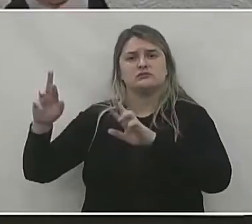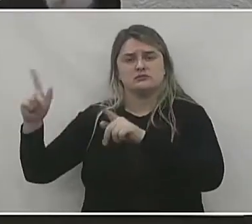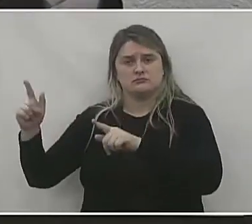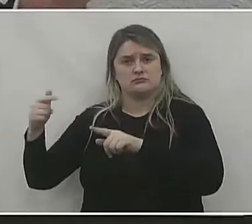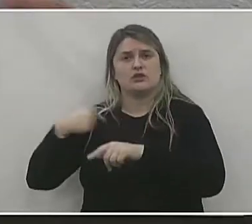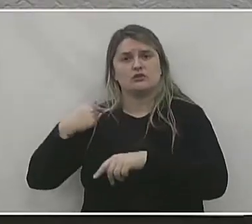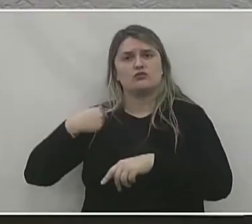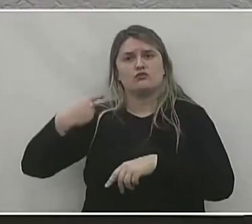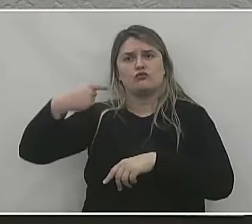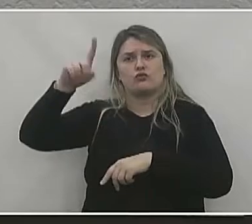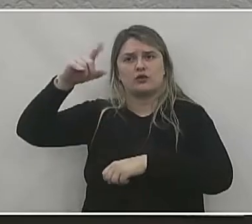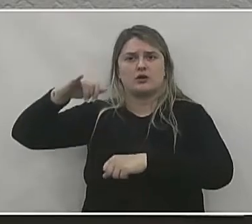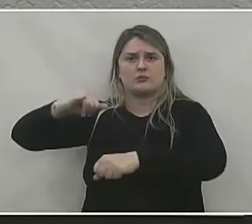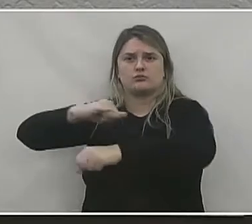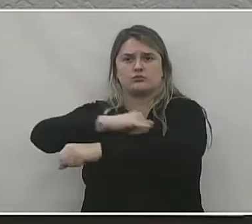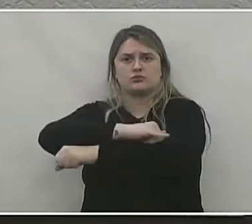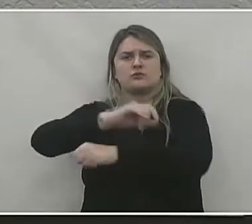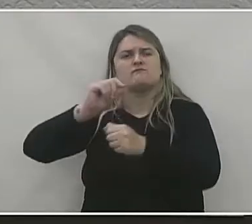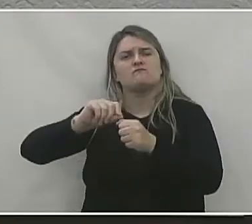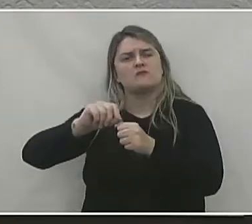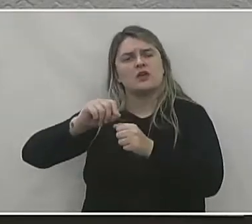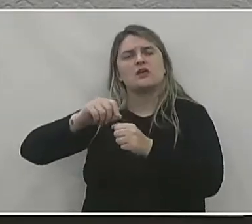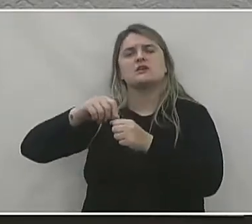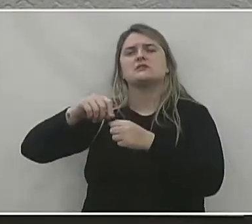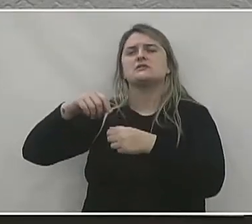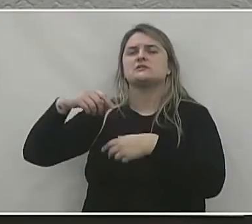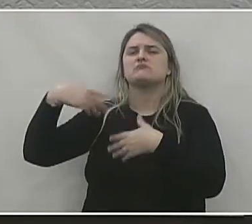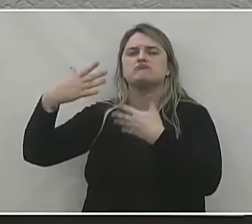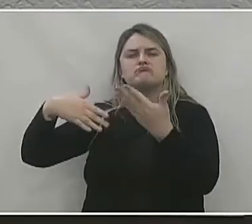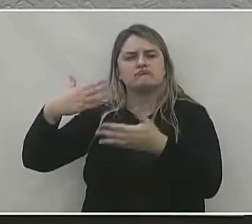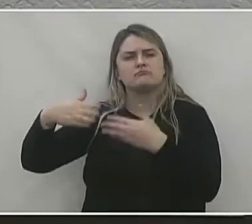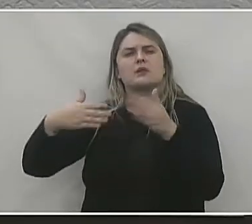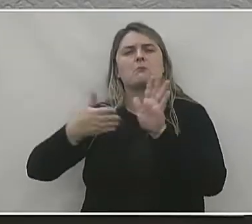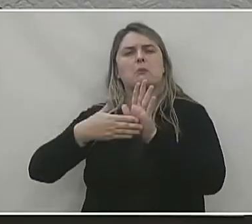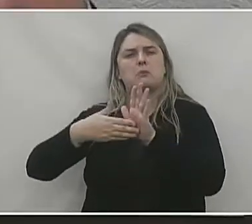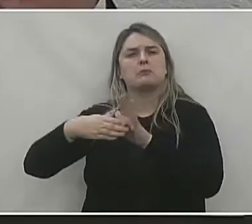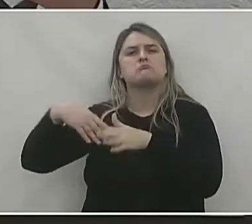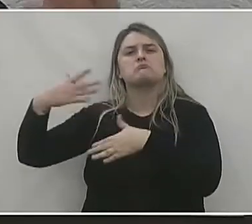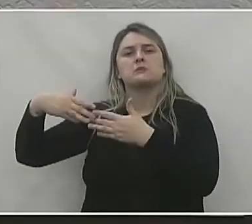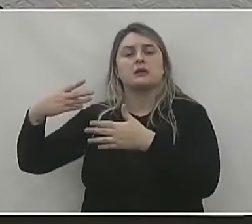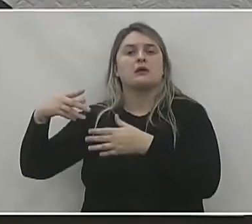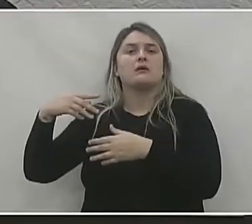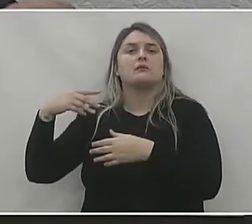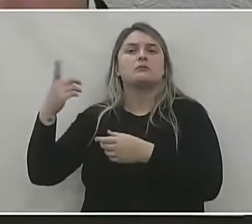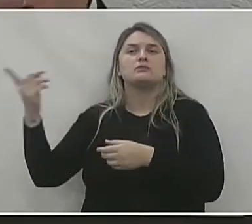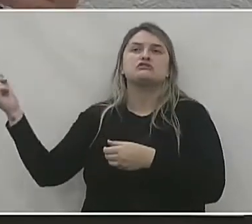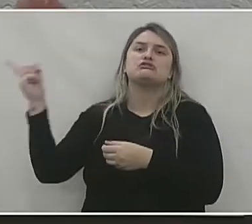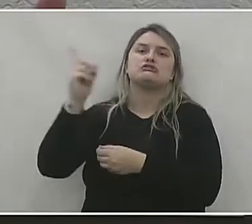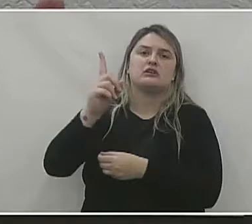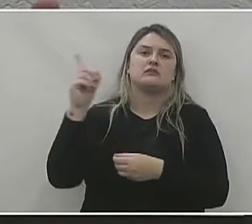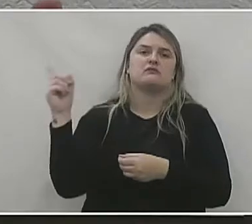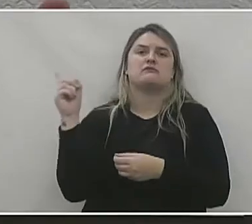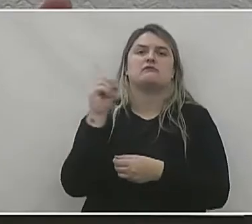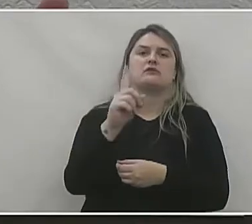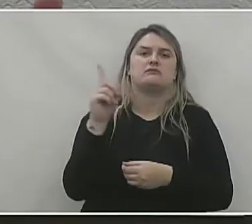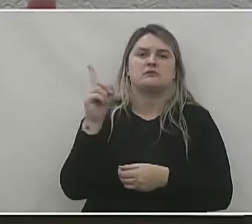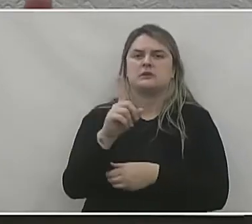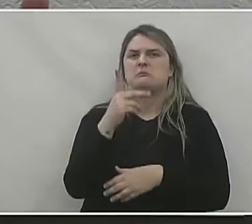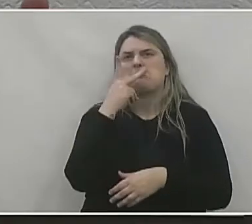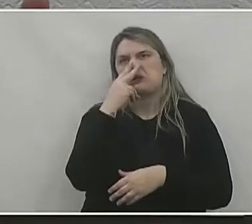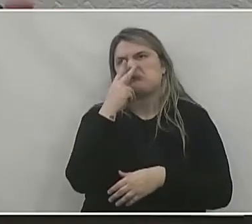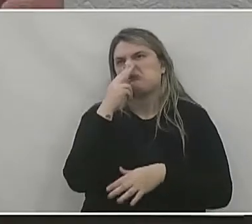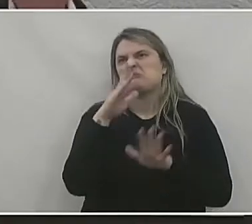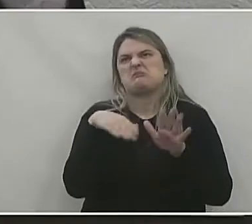no aeroporto, o senhor estava lá, nós já tinha feito tudo aquele trabalho lá, e depois não parava mais de vir gente para fazer. Apareceu acho que